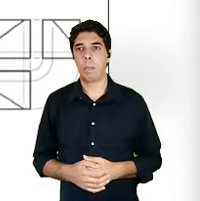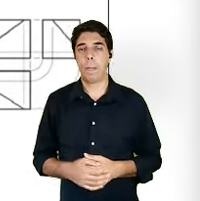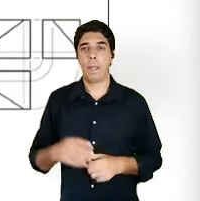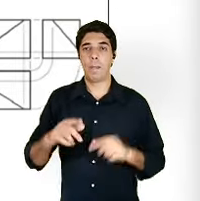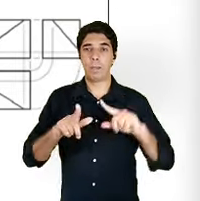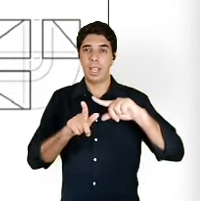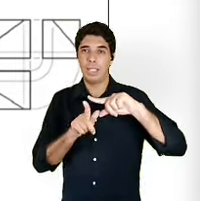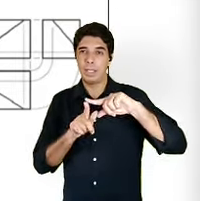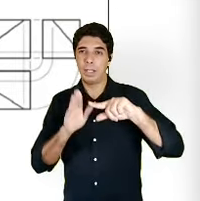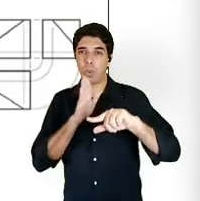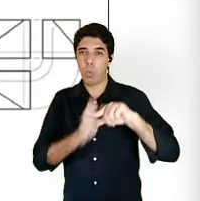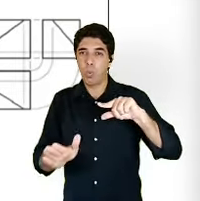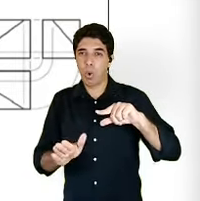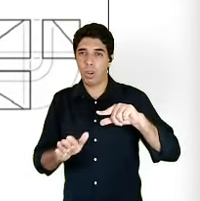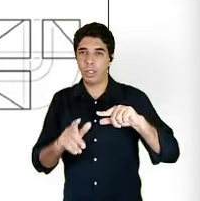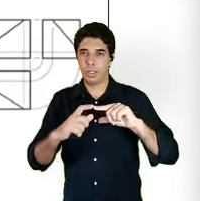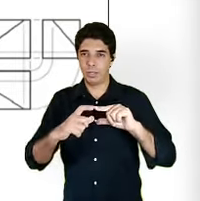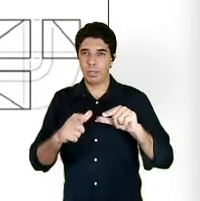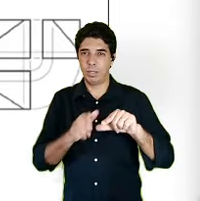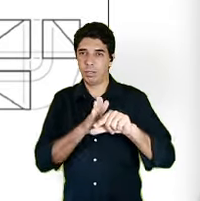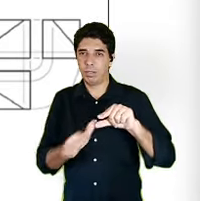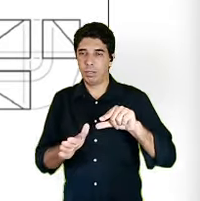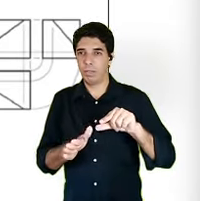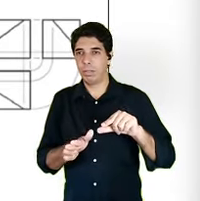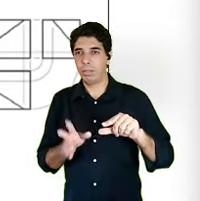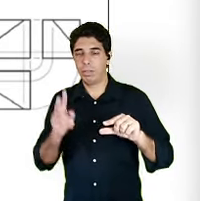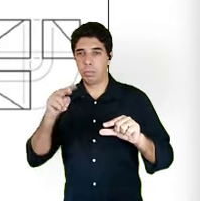E essa partezinha aqui triangular